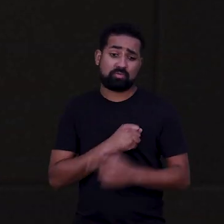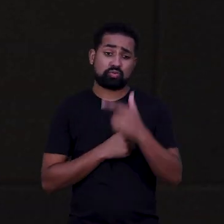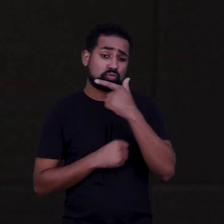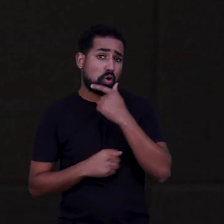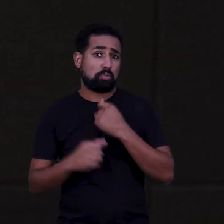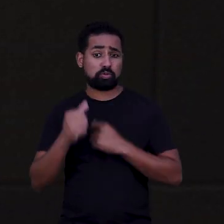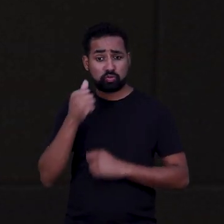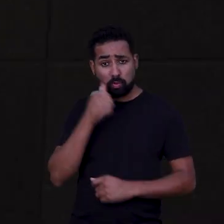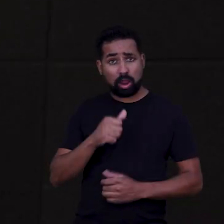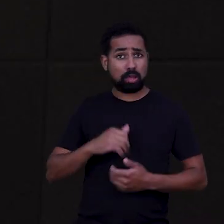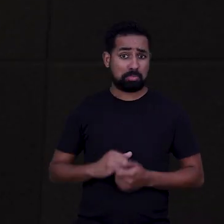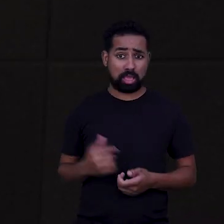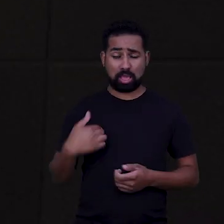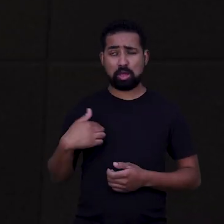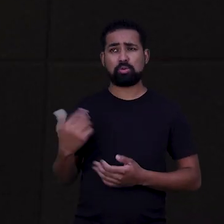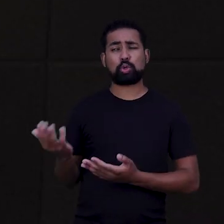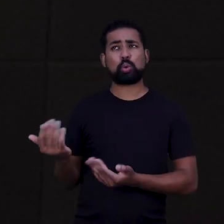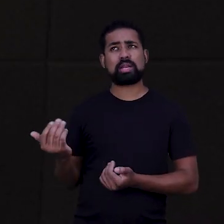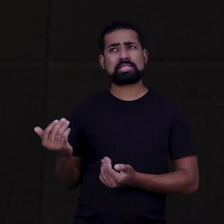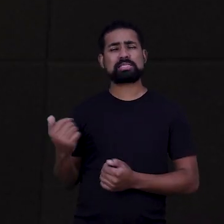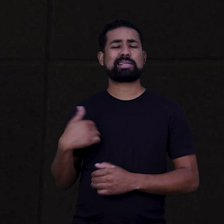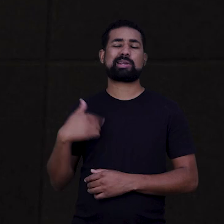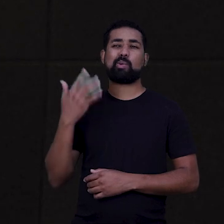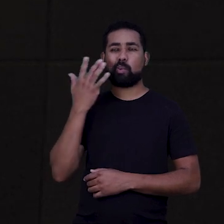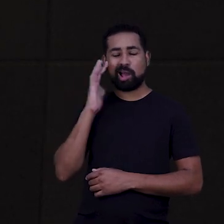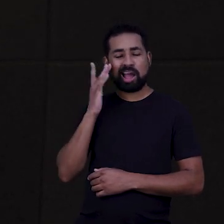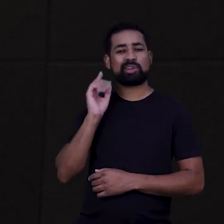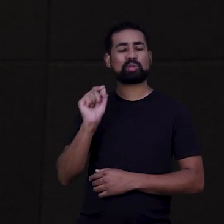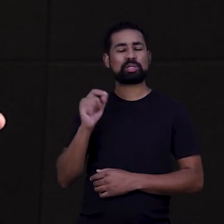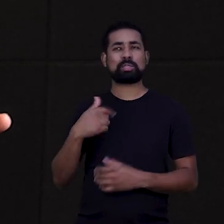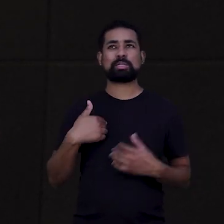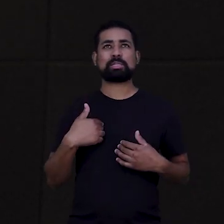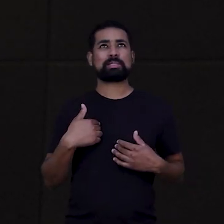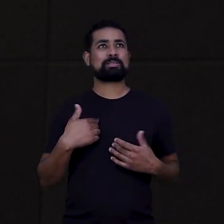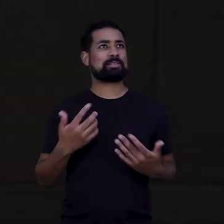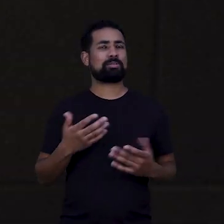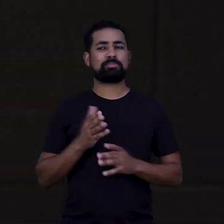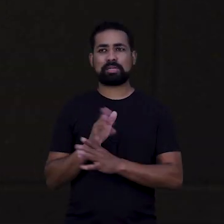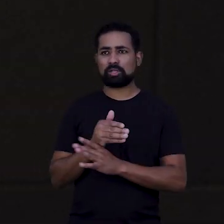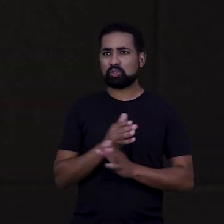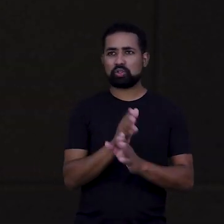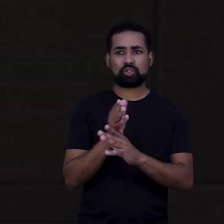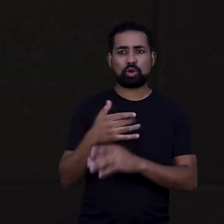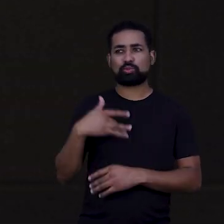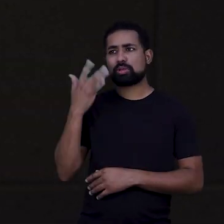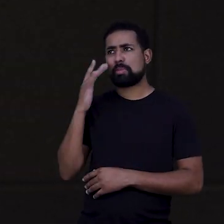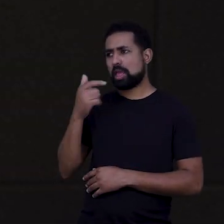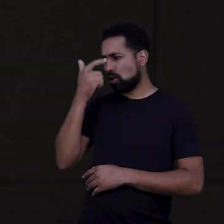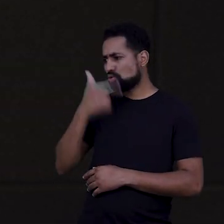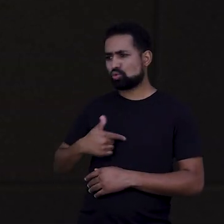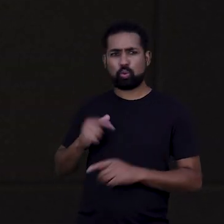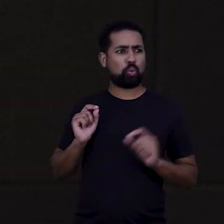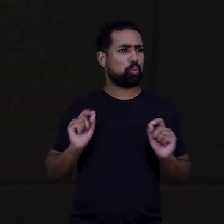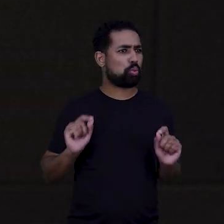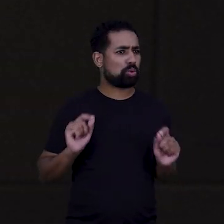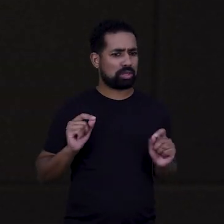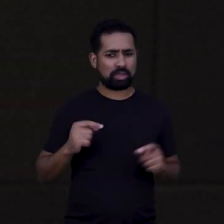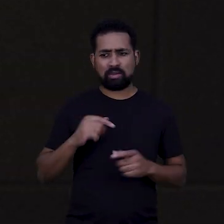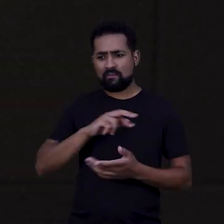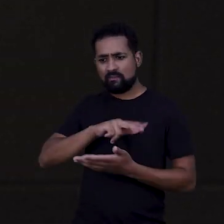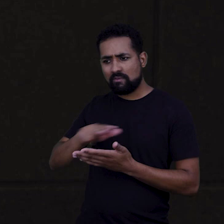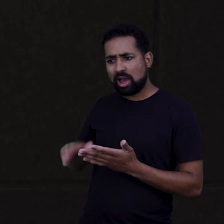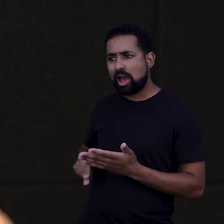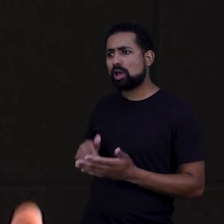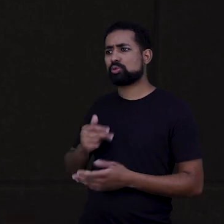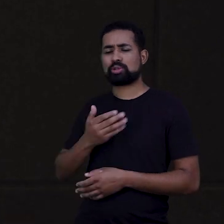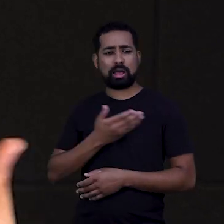entrei na adolescência acho que aí eu me perdi e não sabia mais o que eu era foi o período em que vários amigos estavam